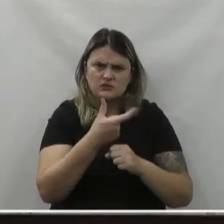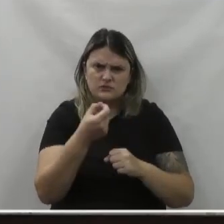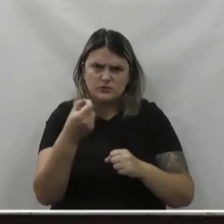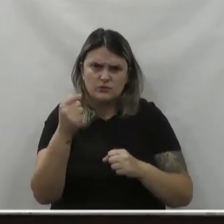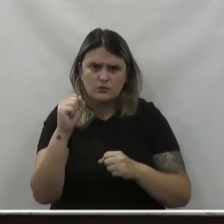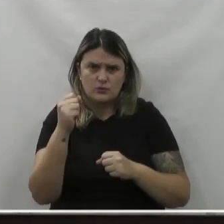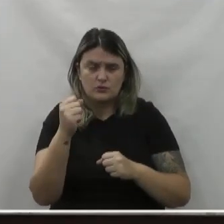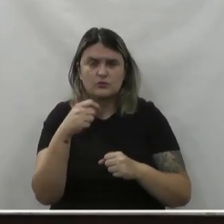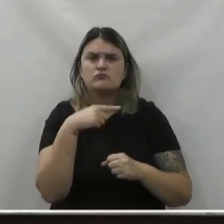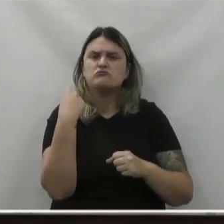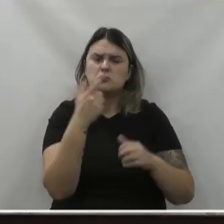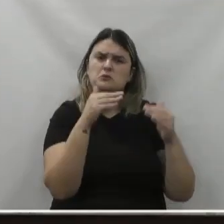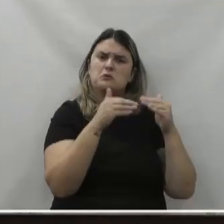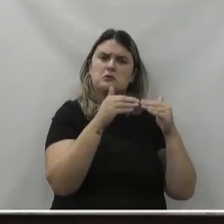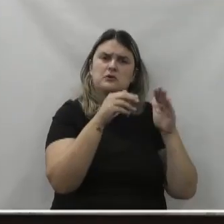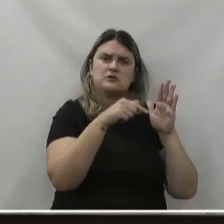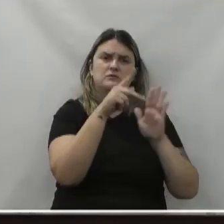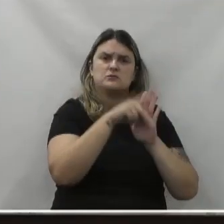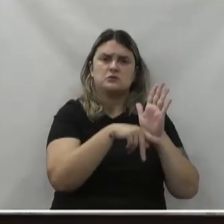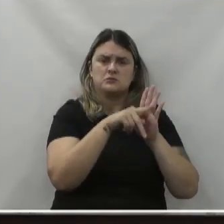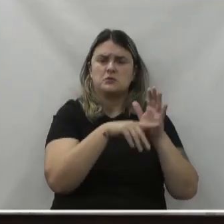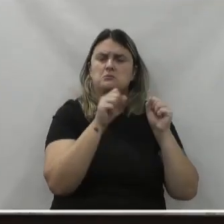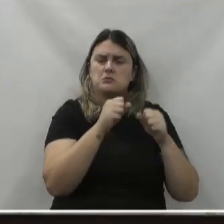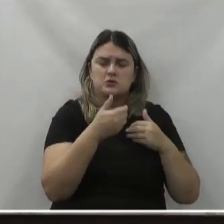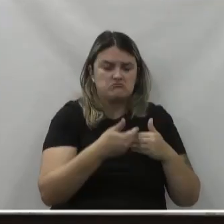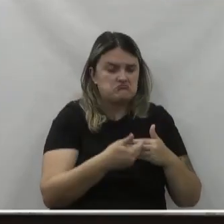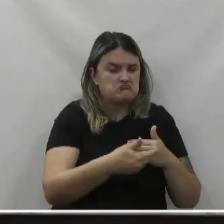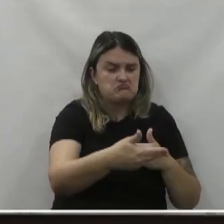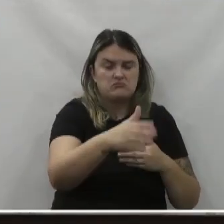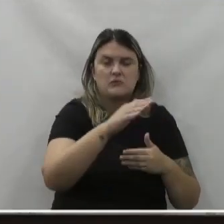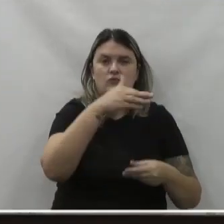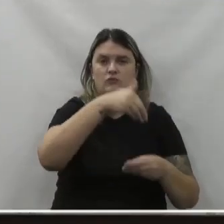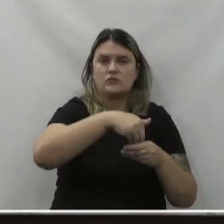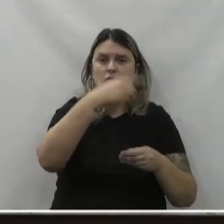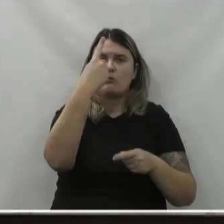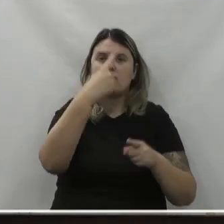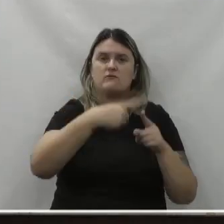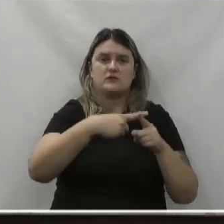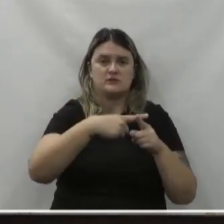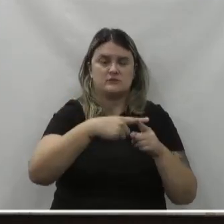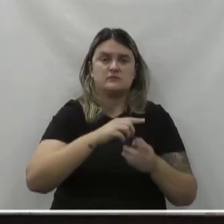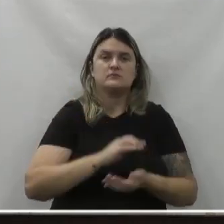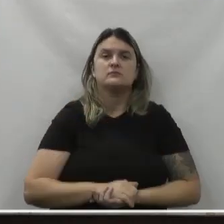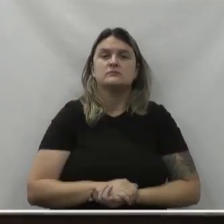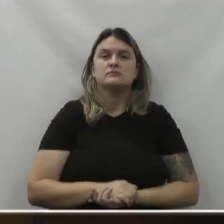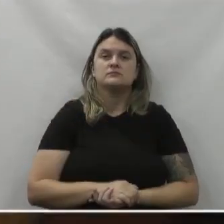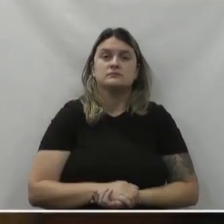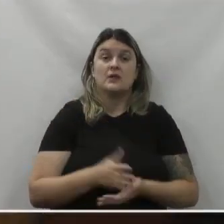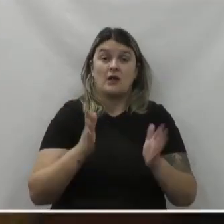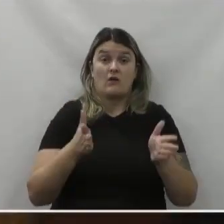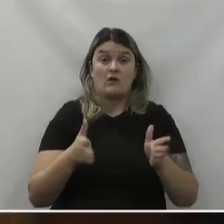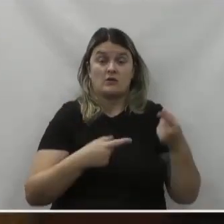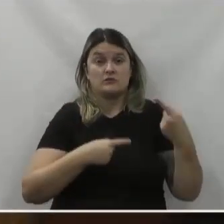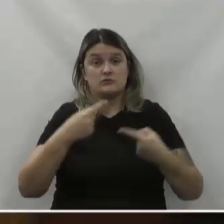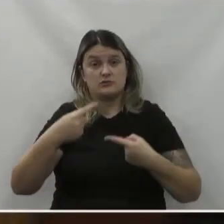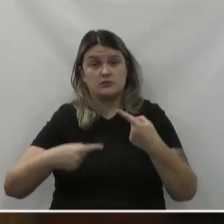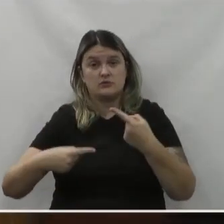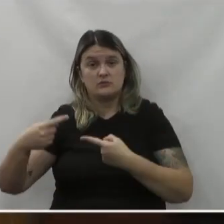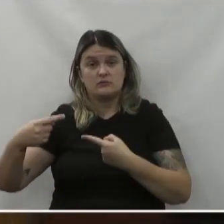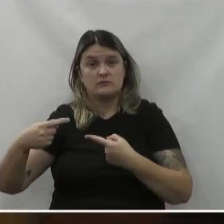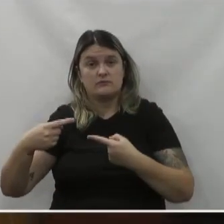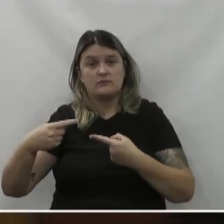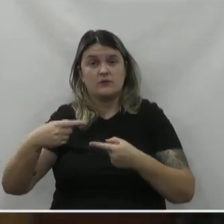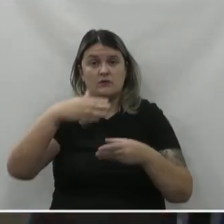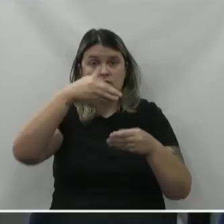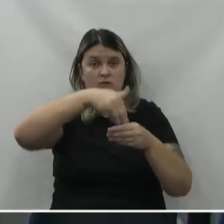projeto em questão, devendo o mesmo seguir para a votação em turno único. É o parecer. Em discussão?